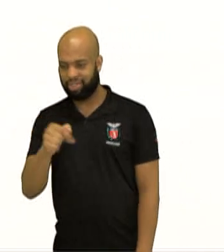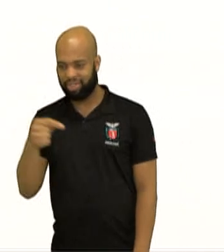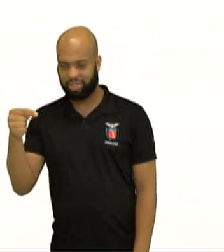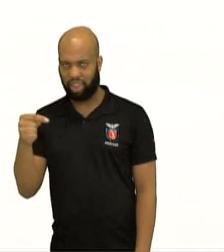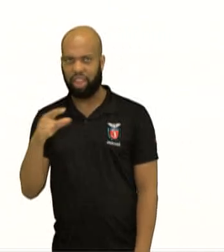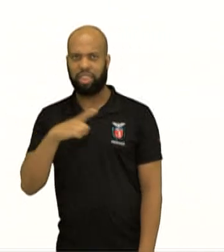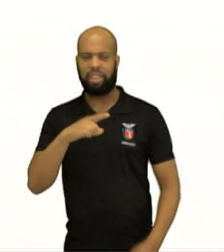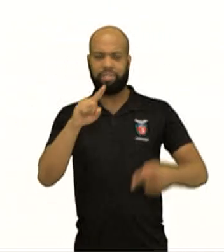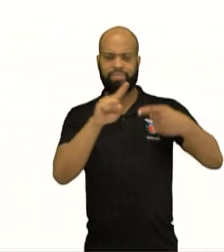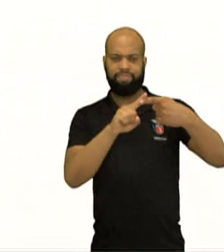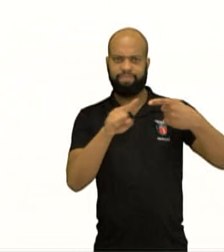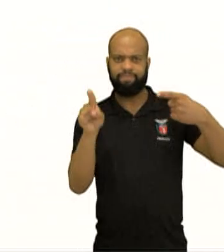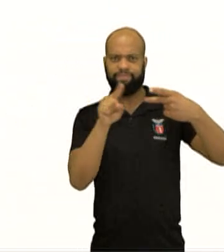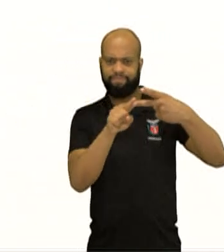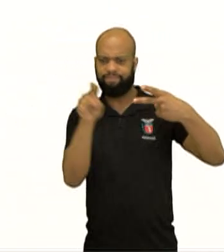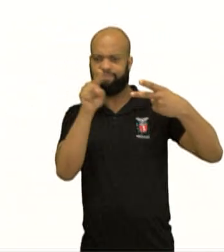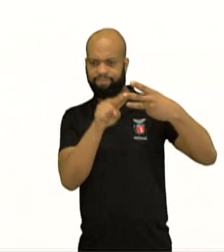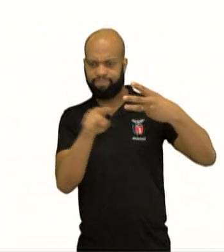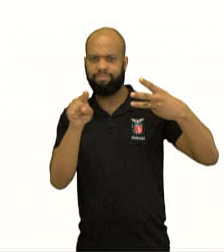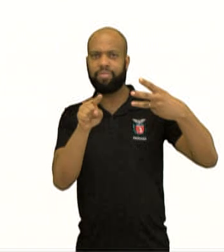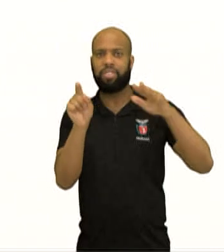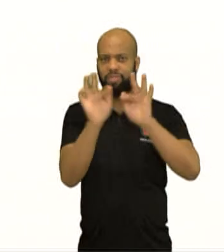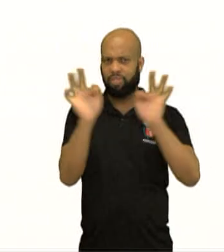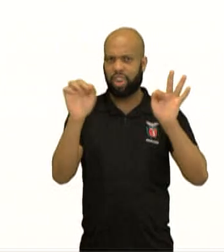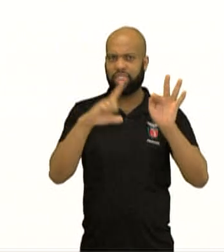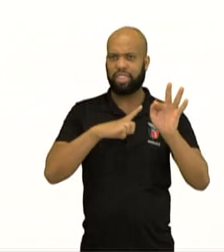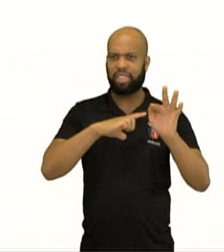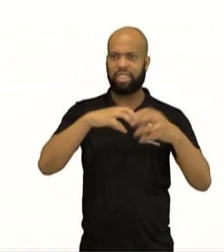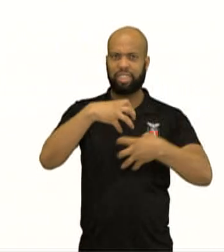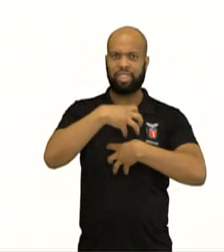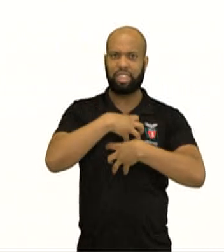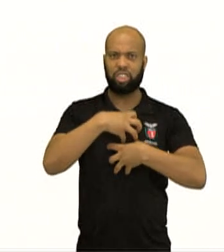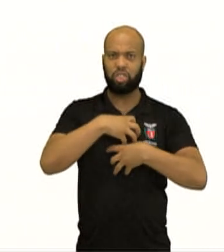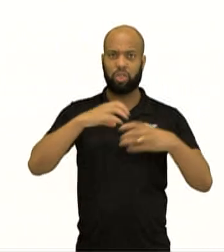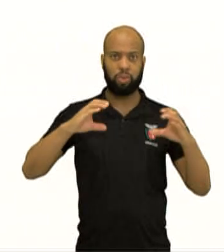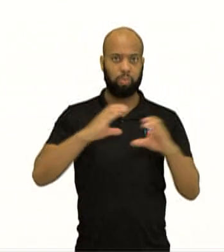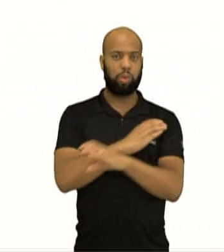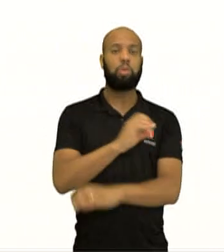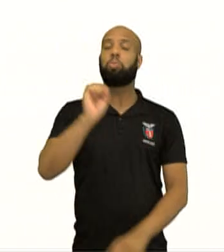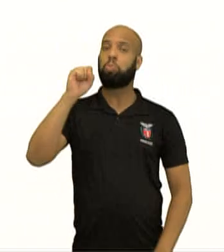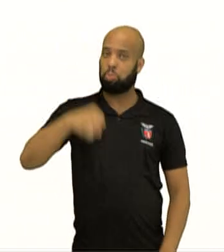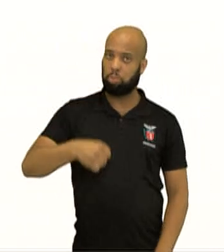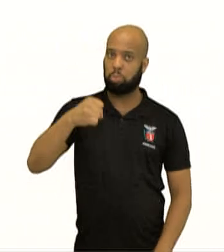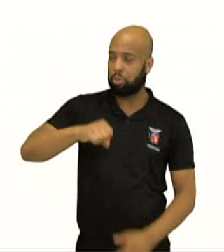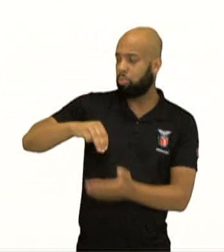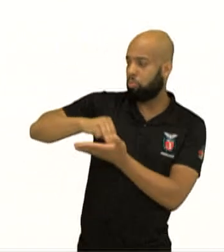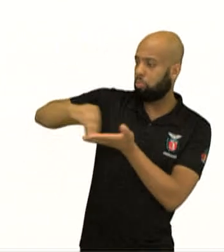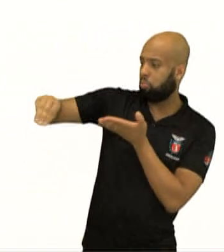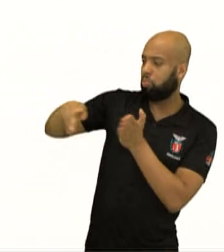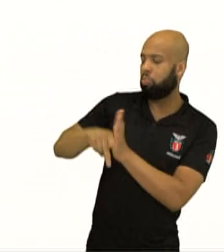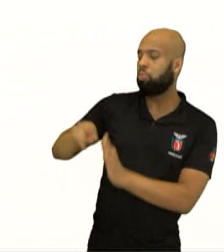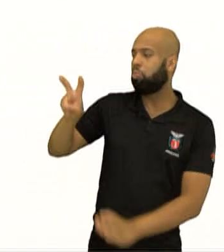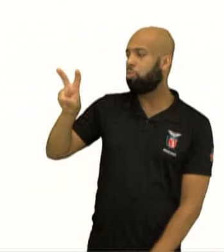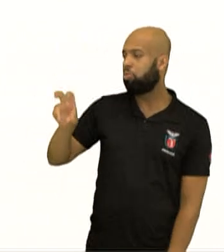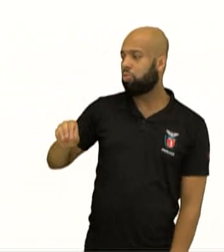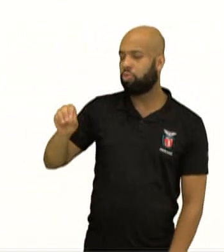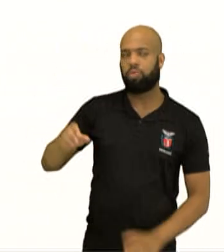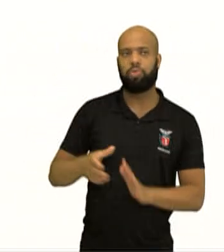uma carta que você está escrevendo para o seu avô. Então, olha aqui. Em qual situação comunicativa elas